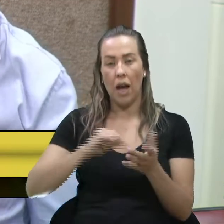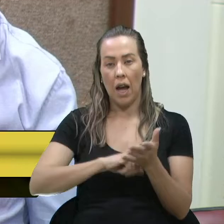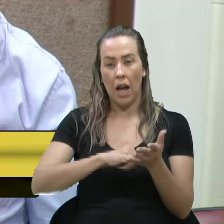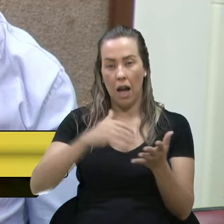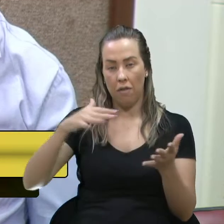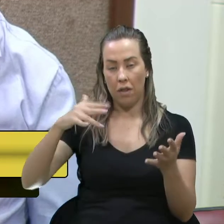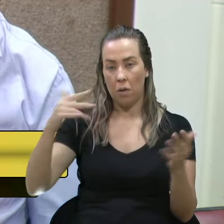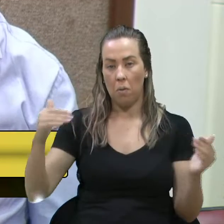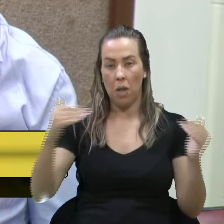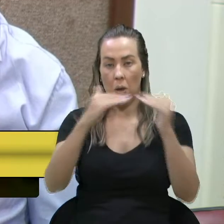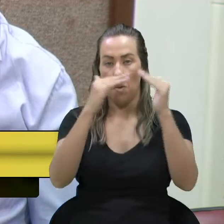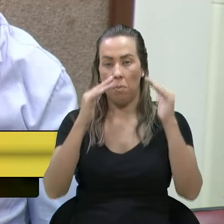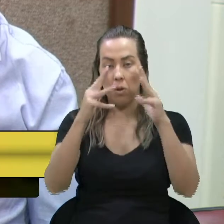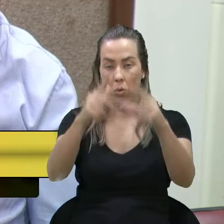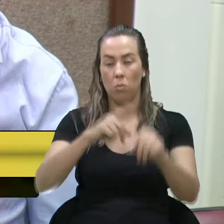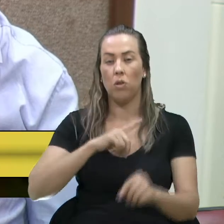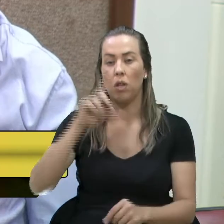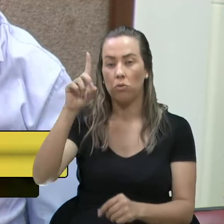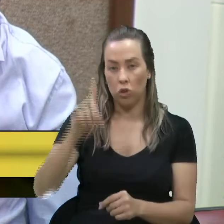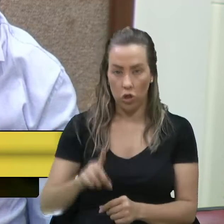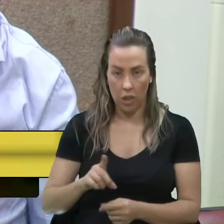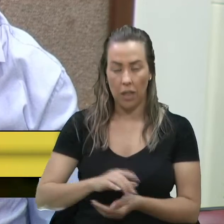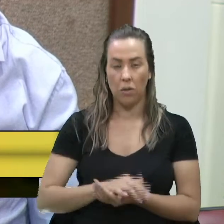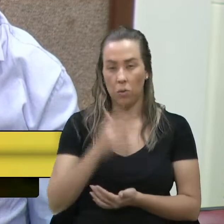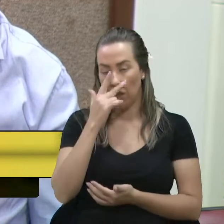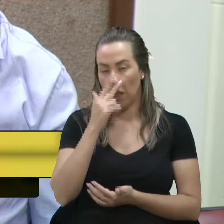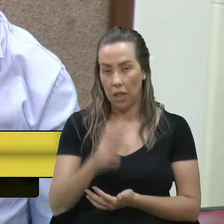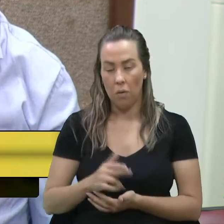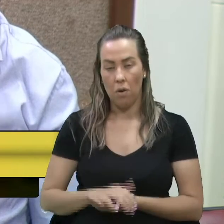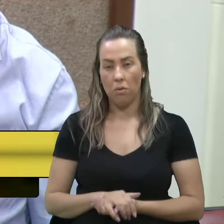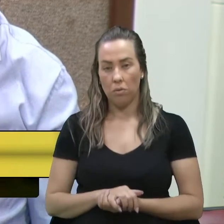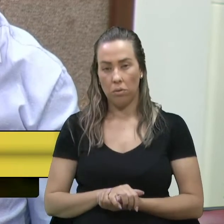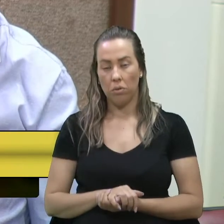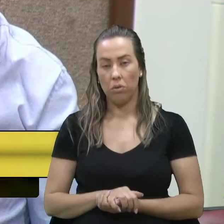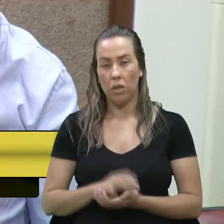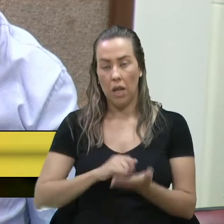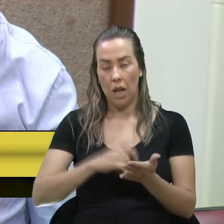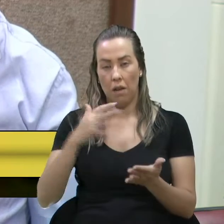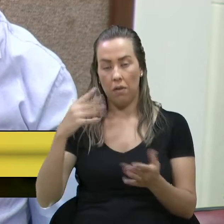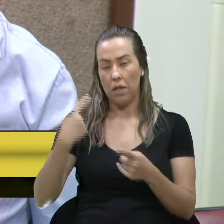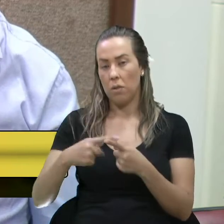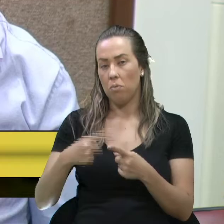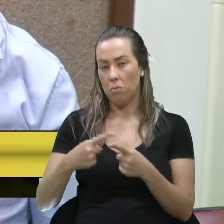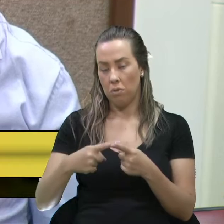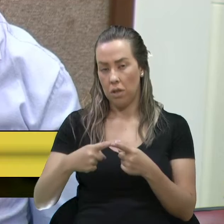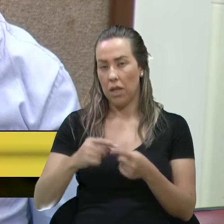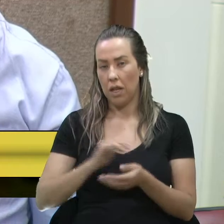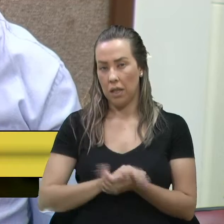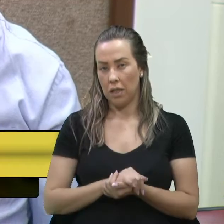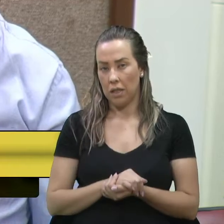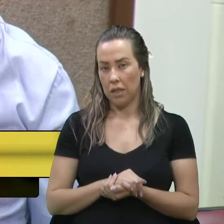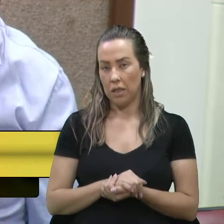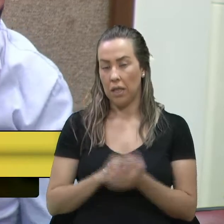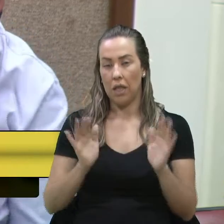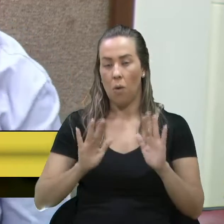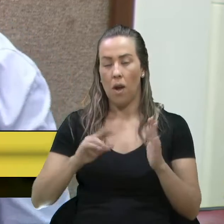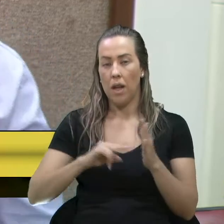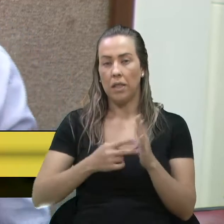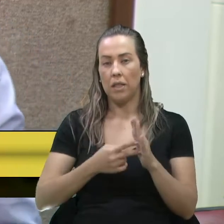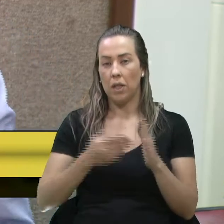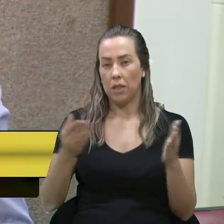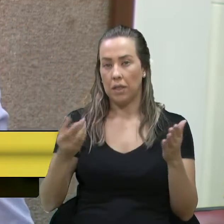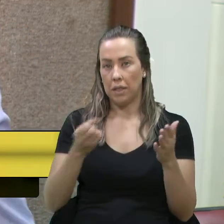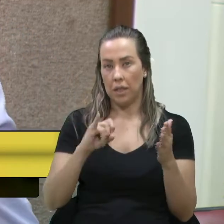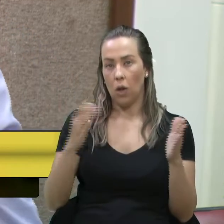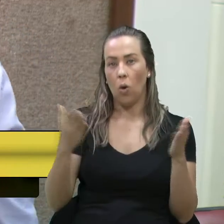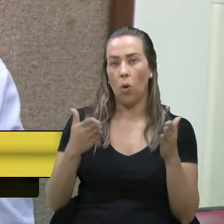todos, que as pessoas tenham inflação para todos. Que é inflação para todos. Porque correção de inflação não é essa... Se